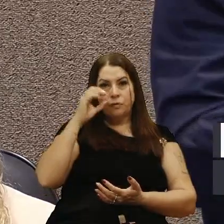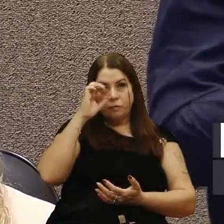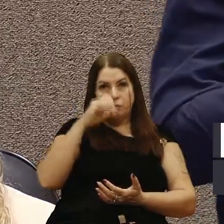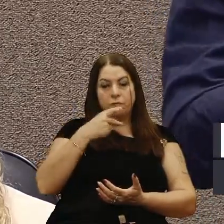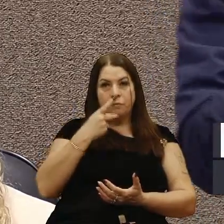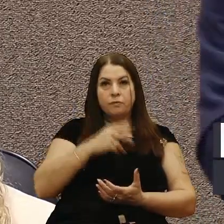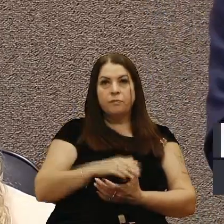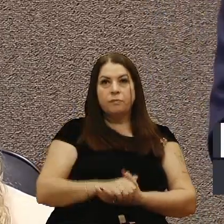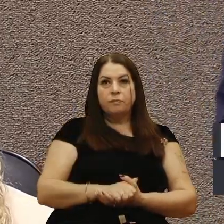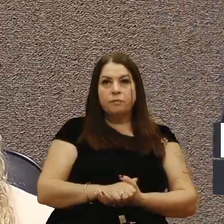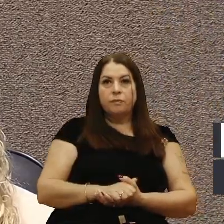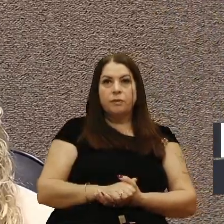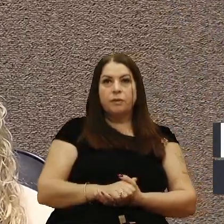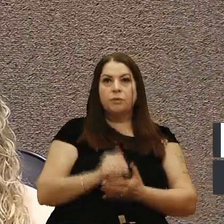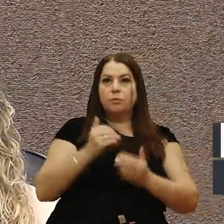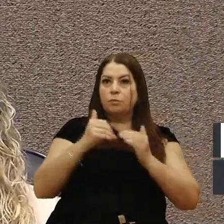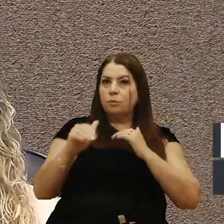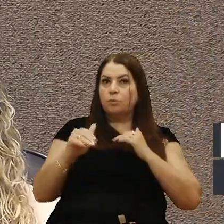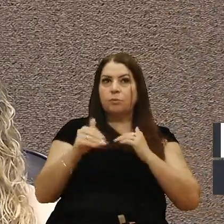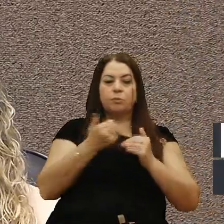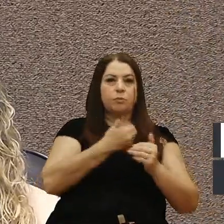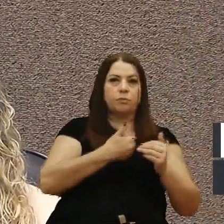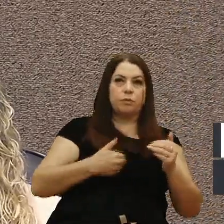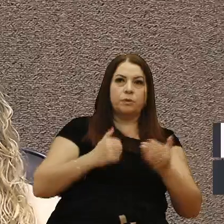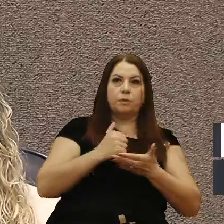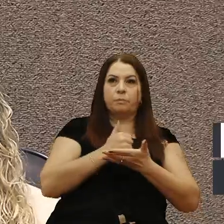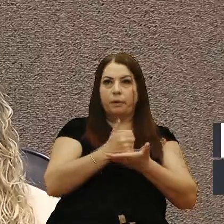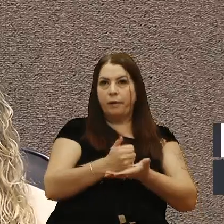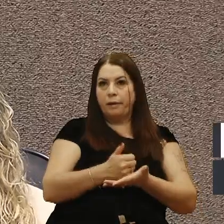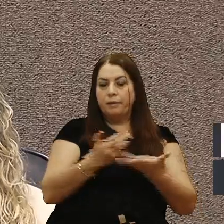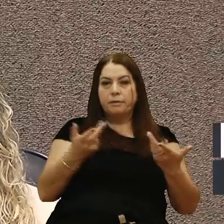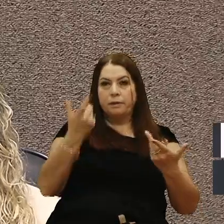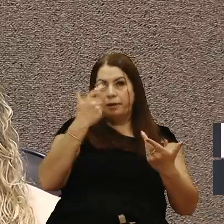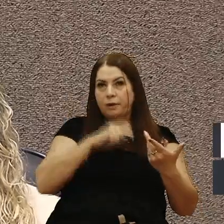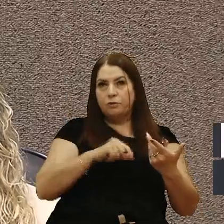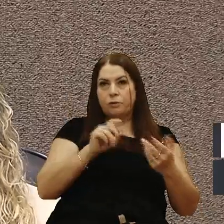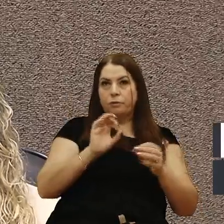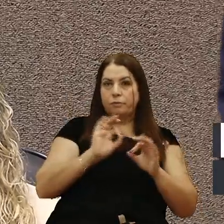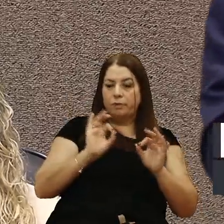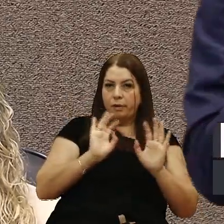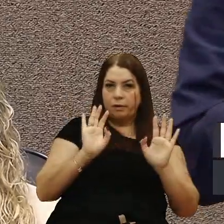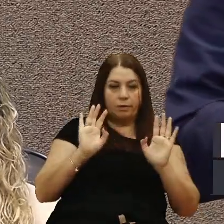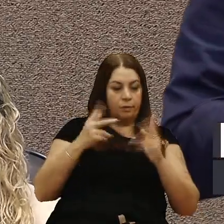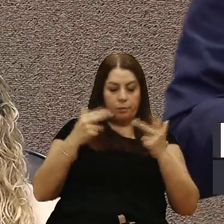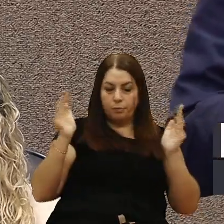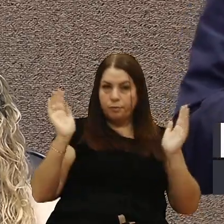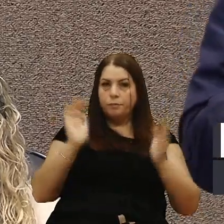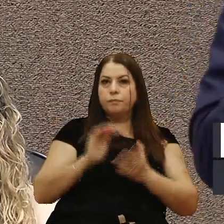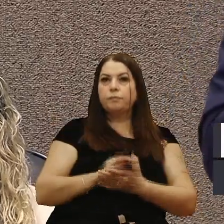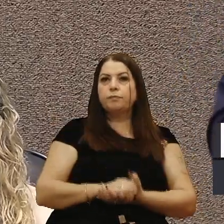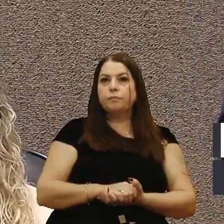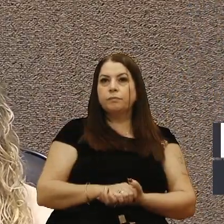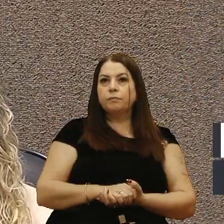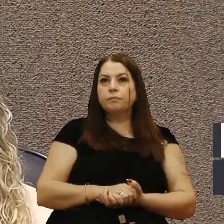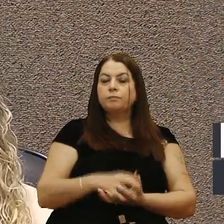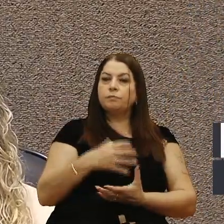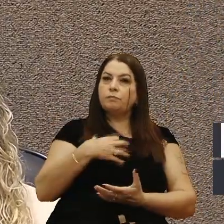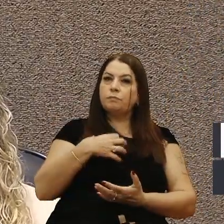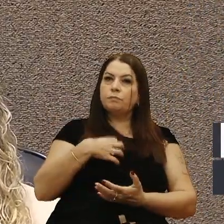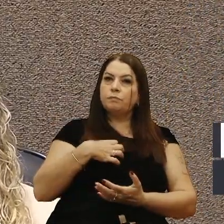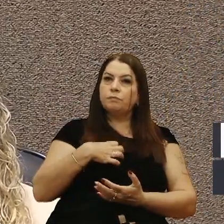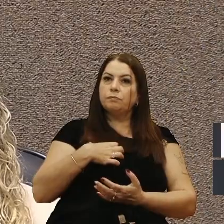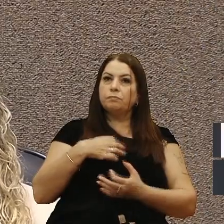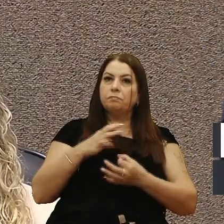né? Oposição, base, quem acha que não é nada, aquela coisa toda. Eu me sinto bastante